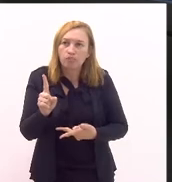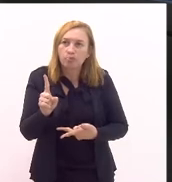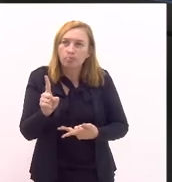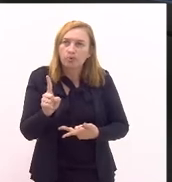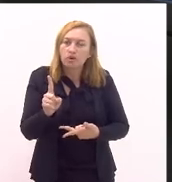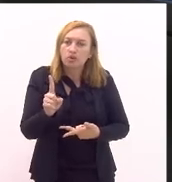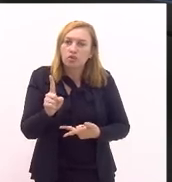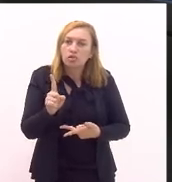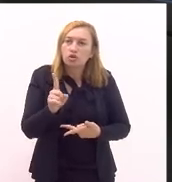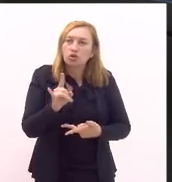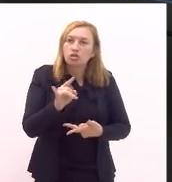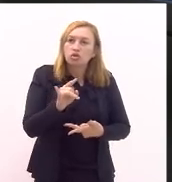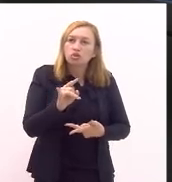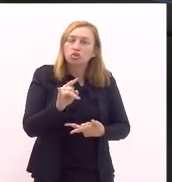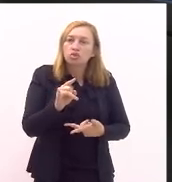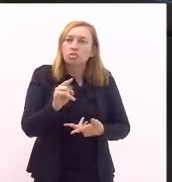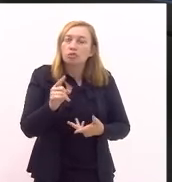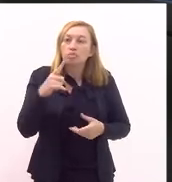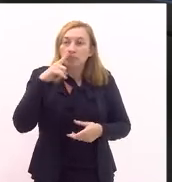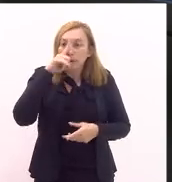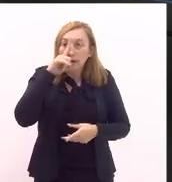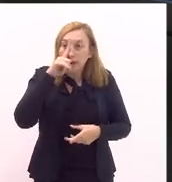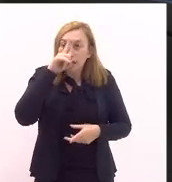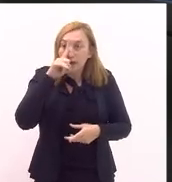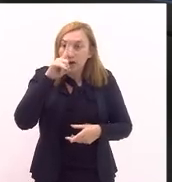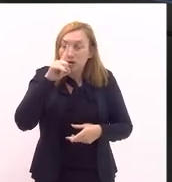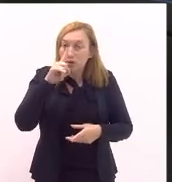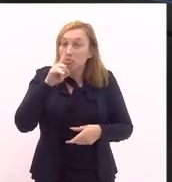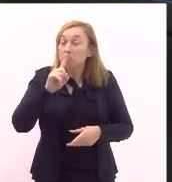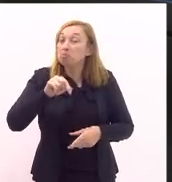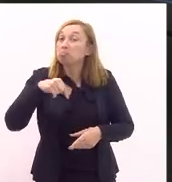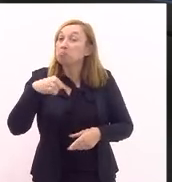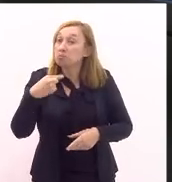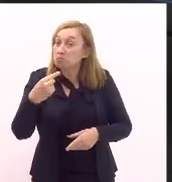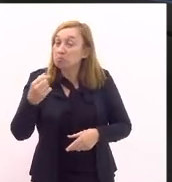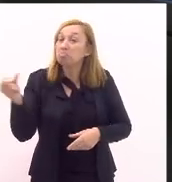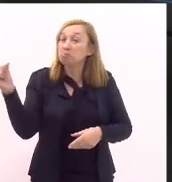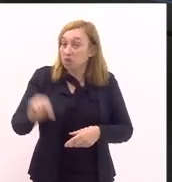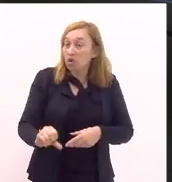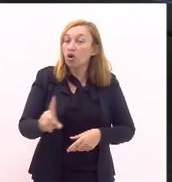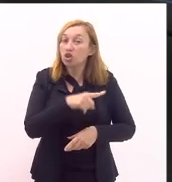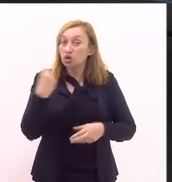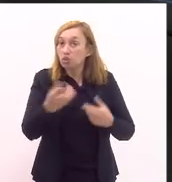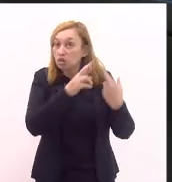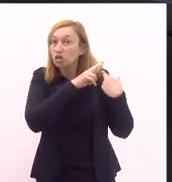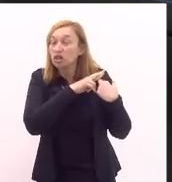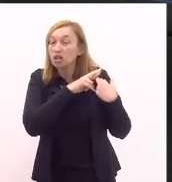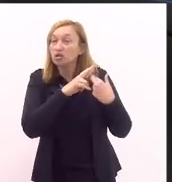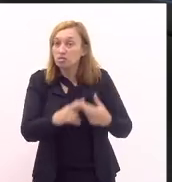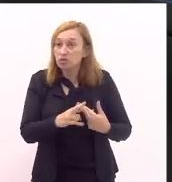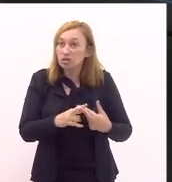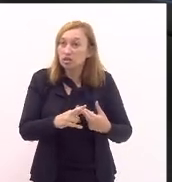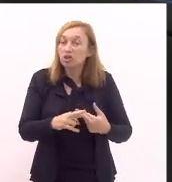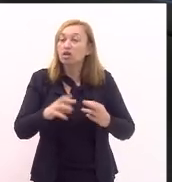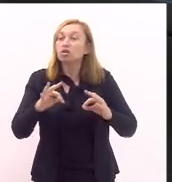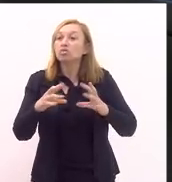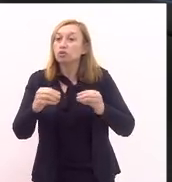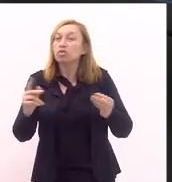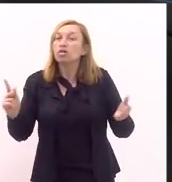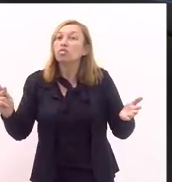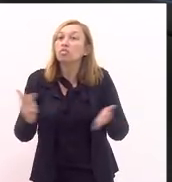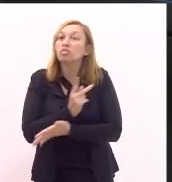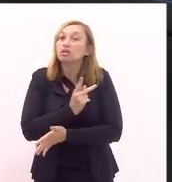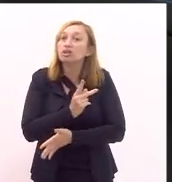chumbo grosso vem agora e nós seremos responsáveis pelo que